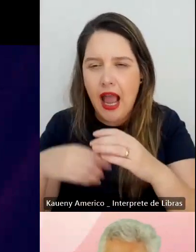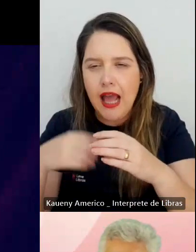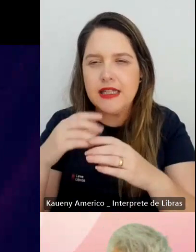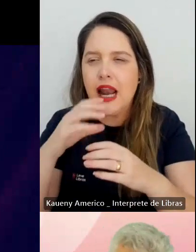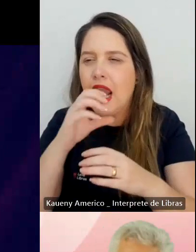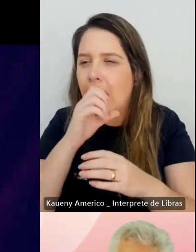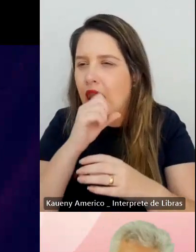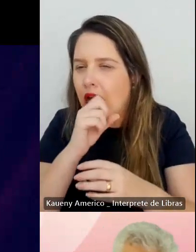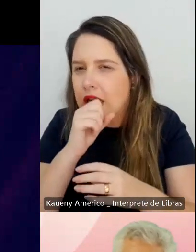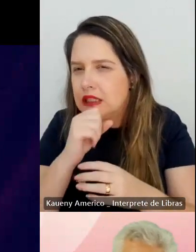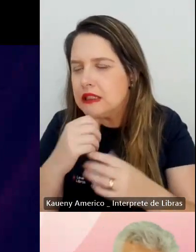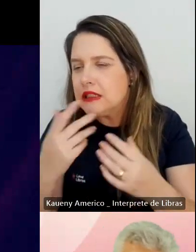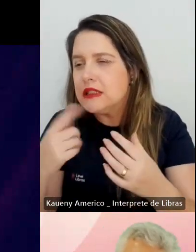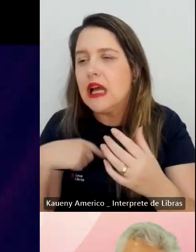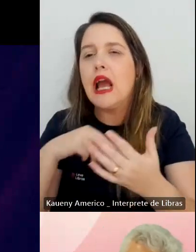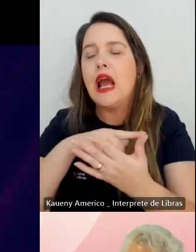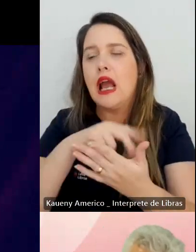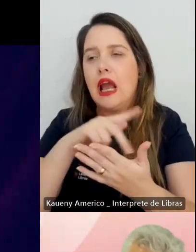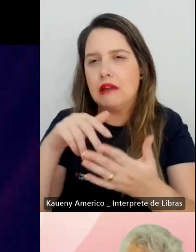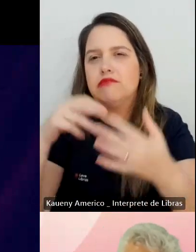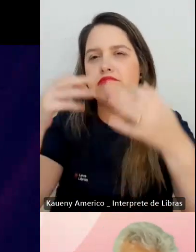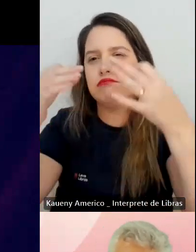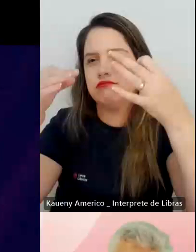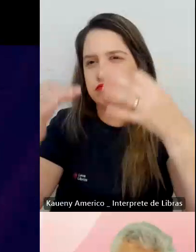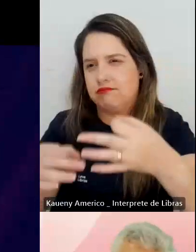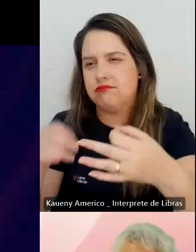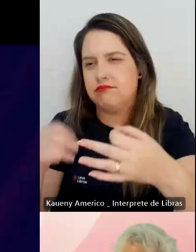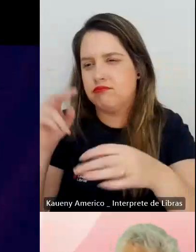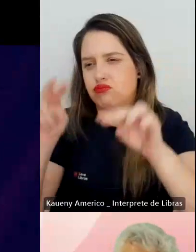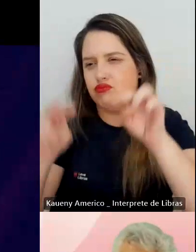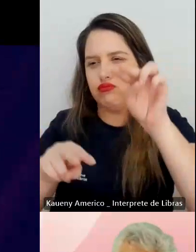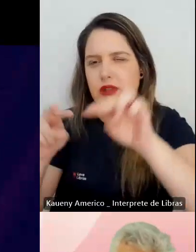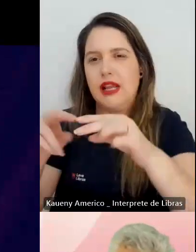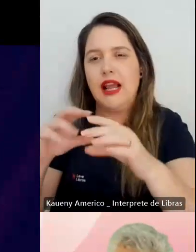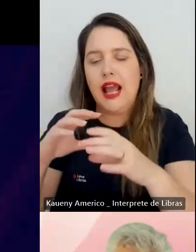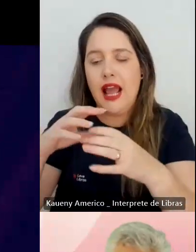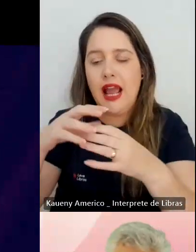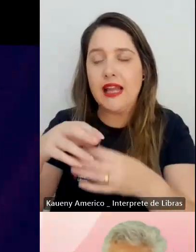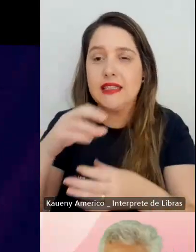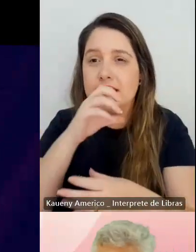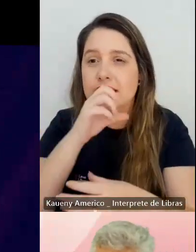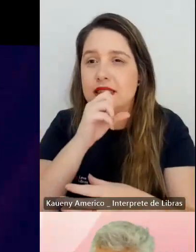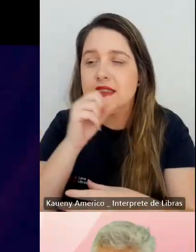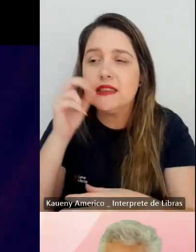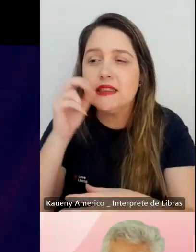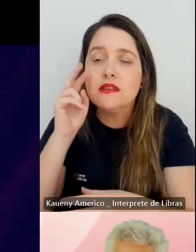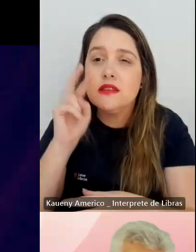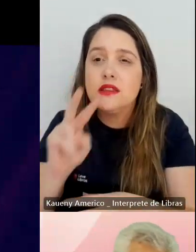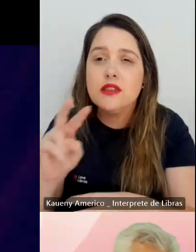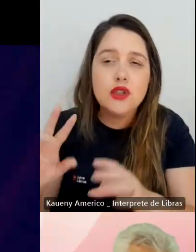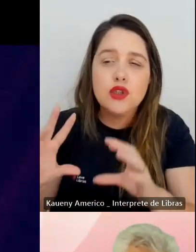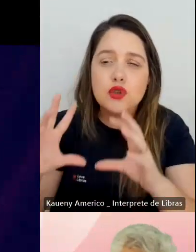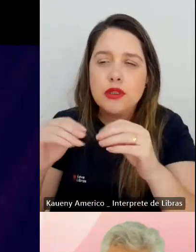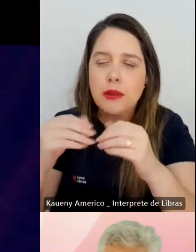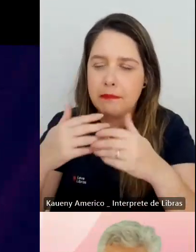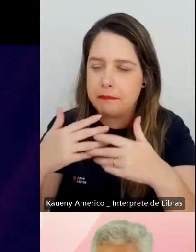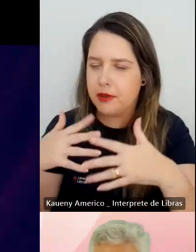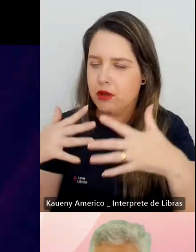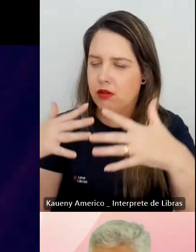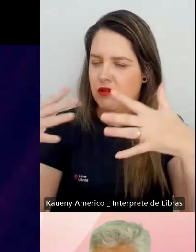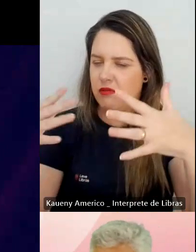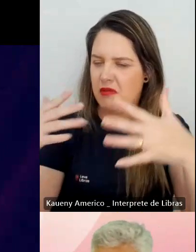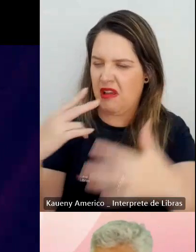a característica é exatamente de você olhar a casca de laranja, você olha ela toda brilhosa, uma cara inflamada, uma